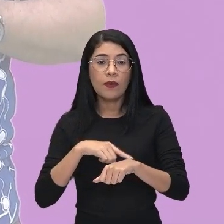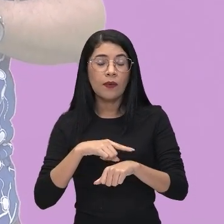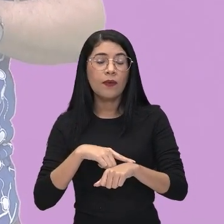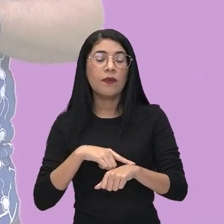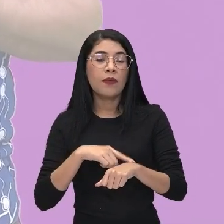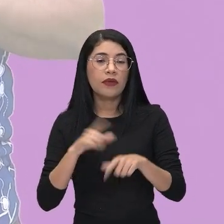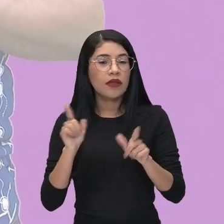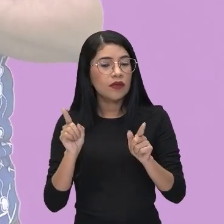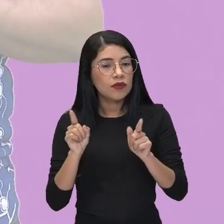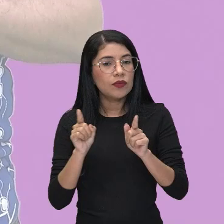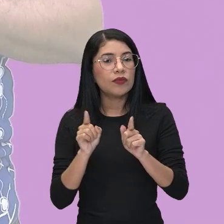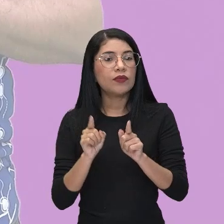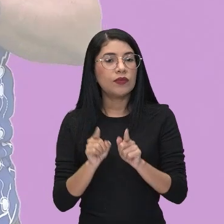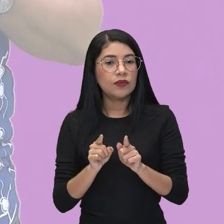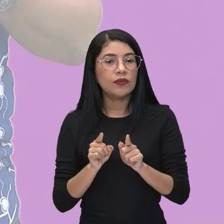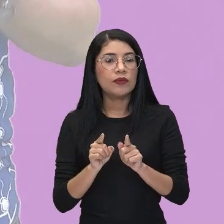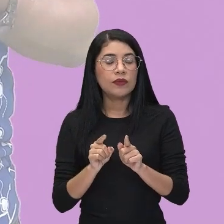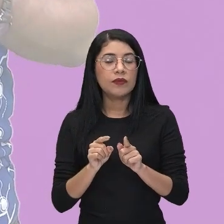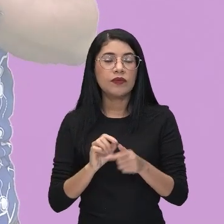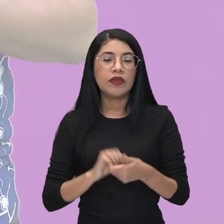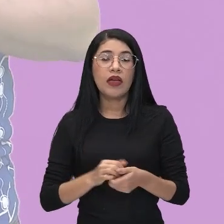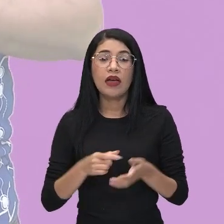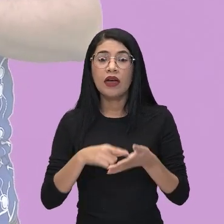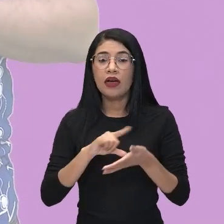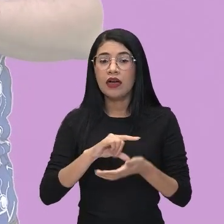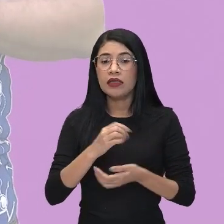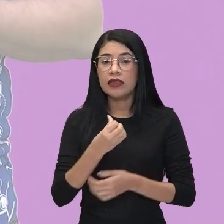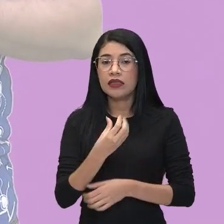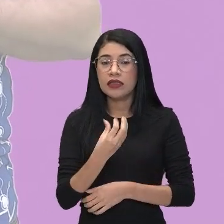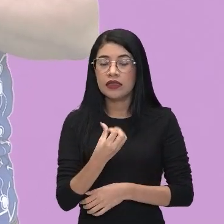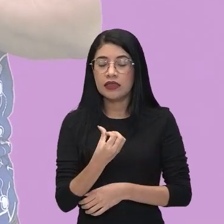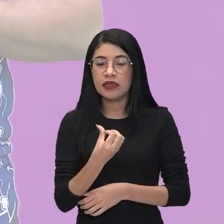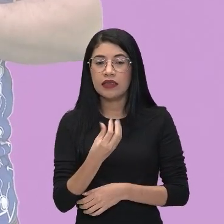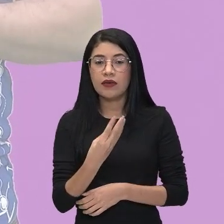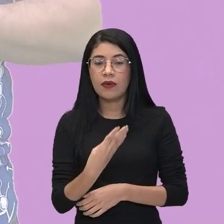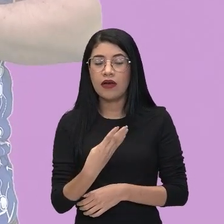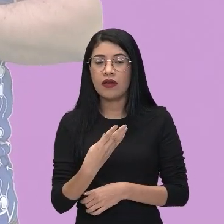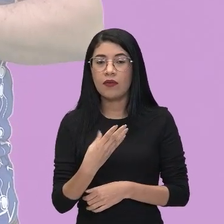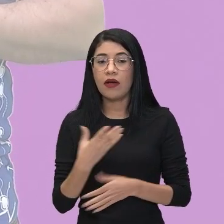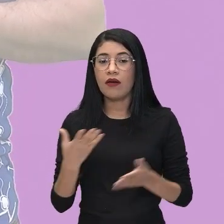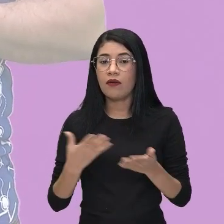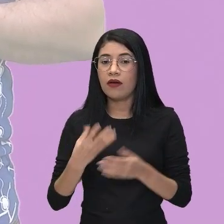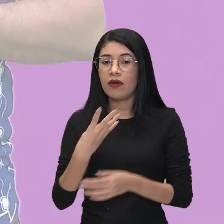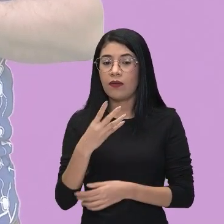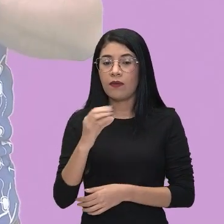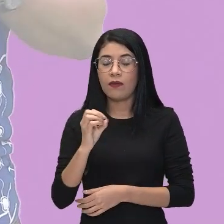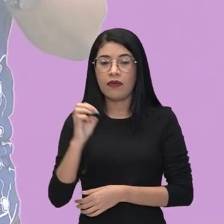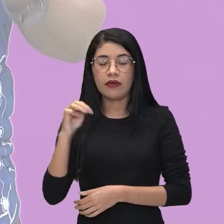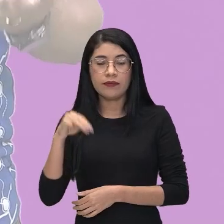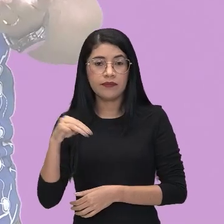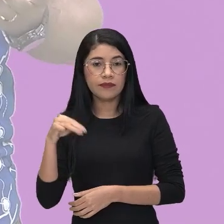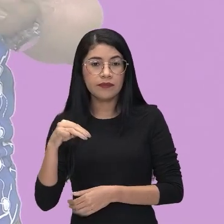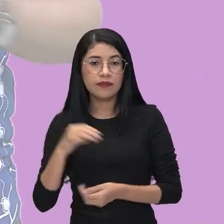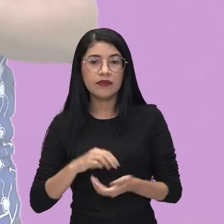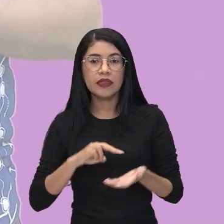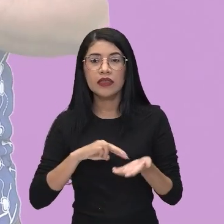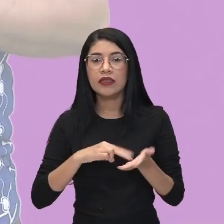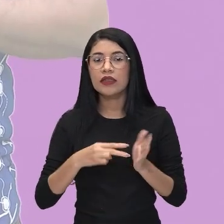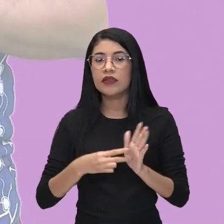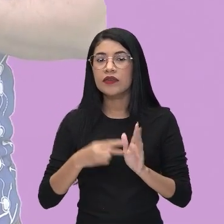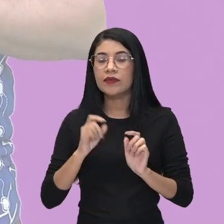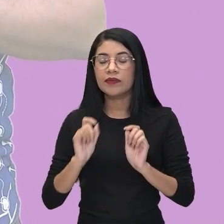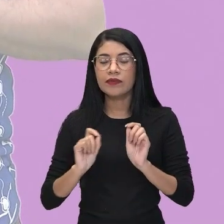logicamente, diminuiu. Em vez agora de 64, foi para 40 minutos. Então, o que significa